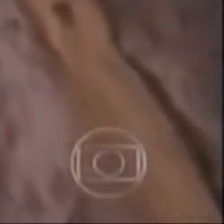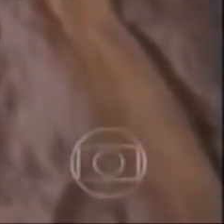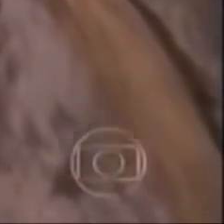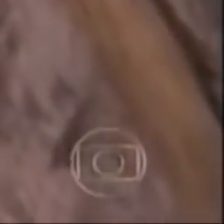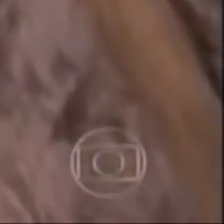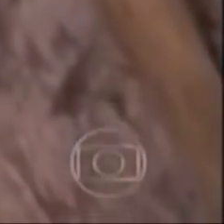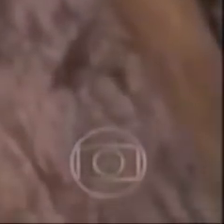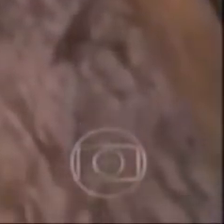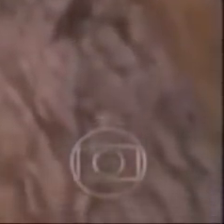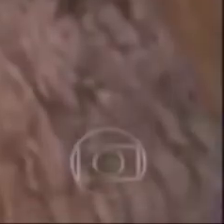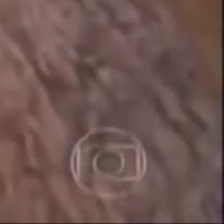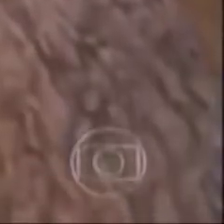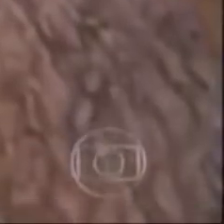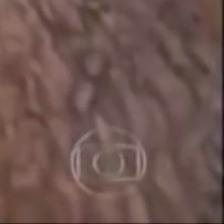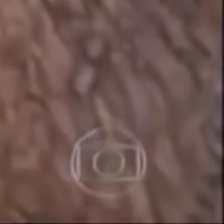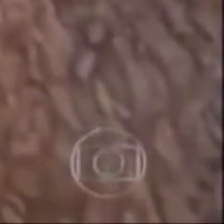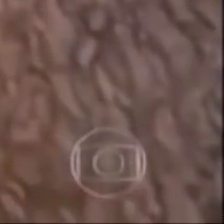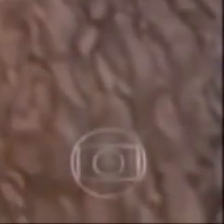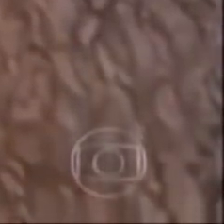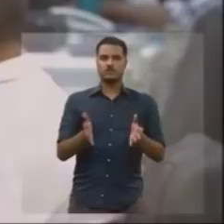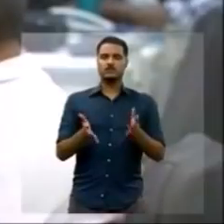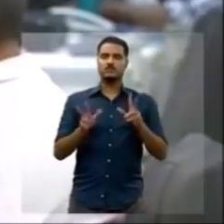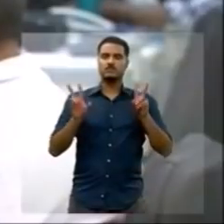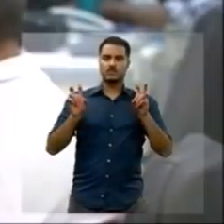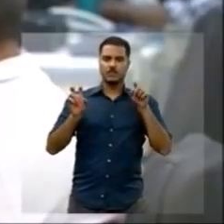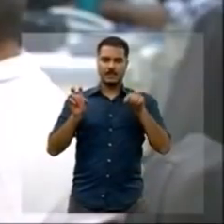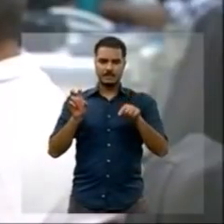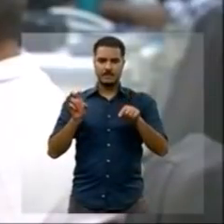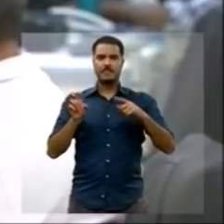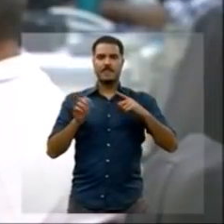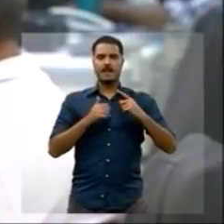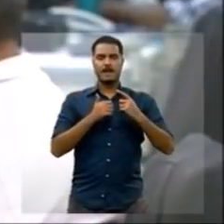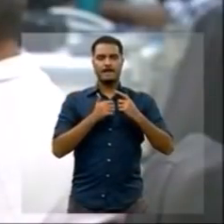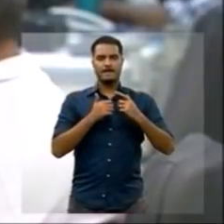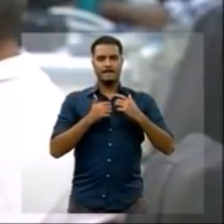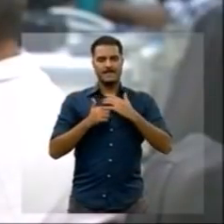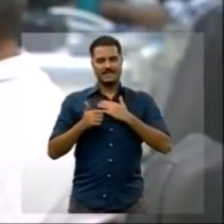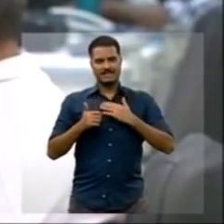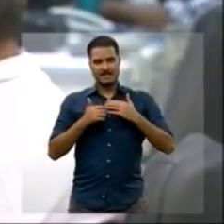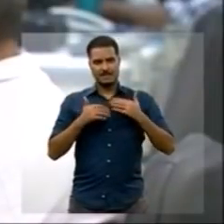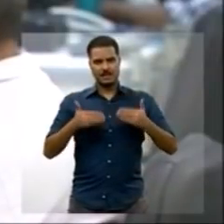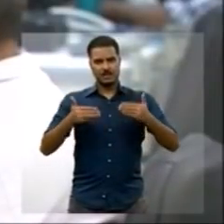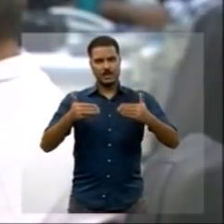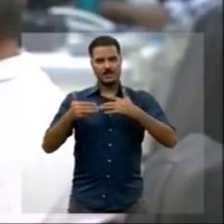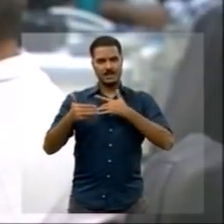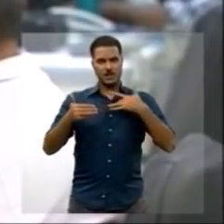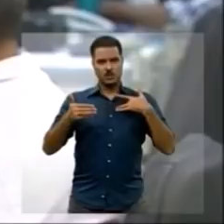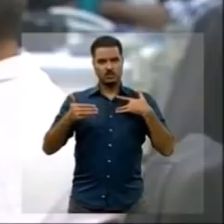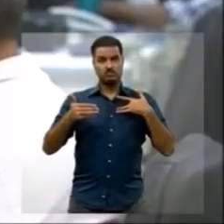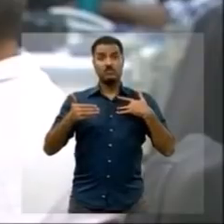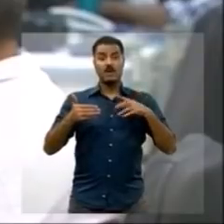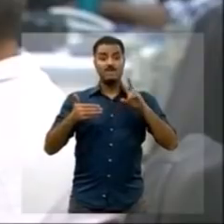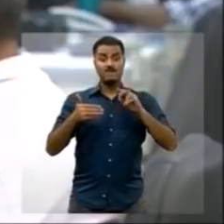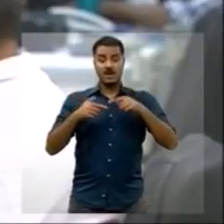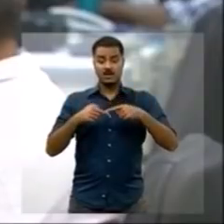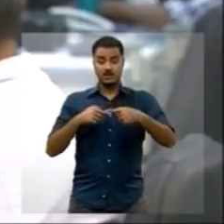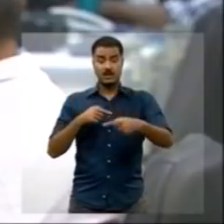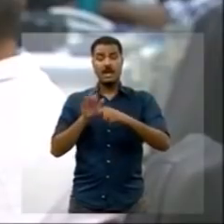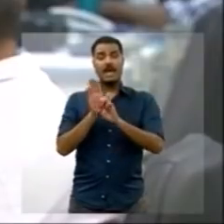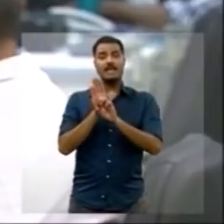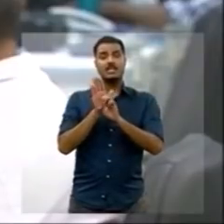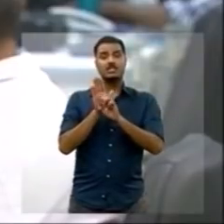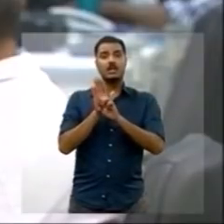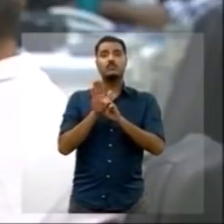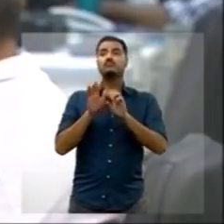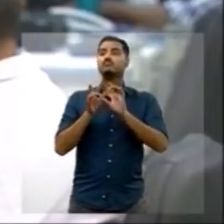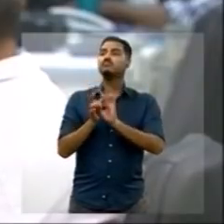mudar radicalmente o ensino da medicina. O Ministério da Saúde informou que vai lançar nos próximos dias um edital de